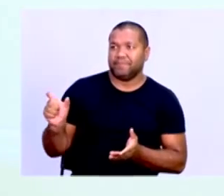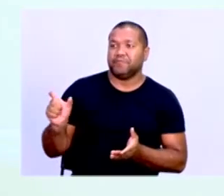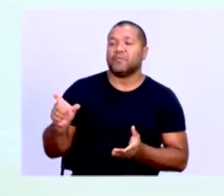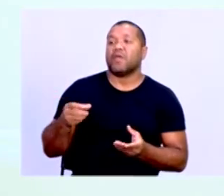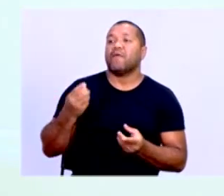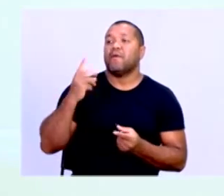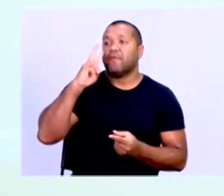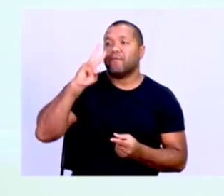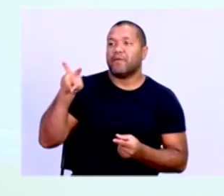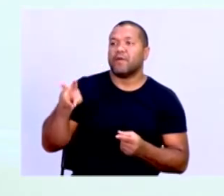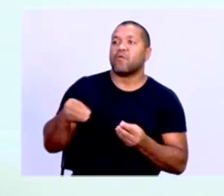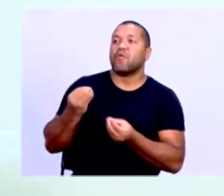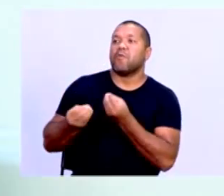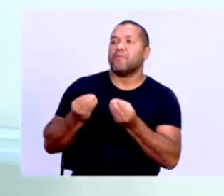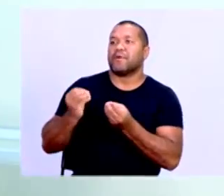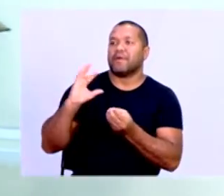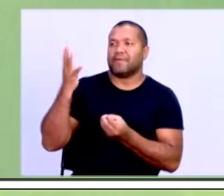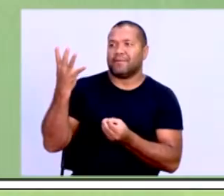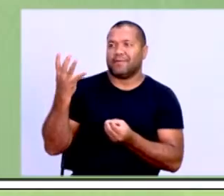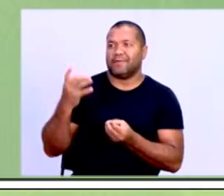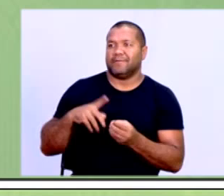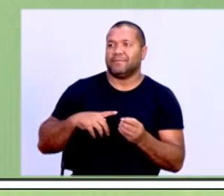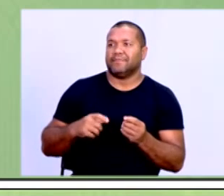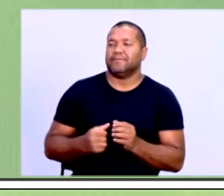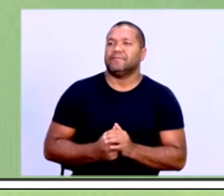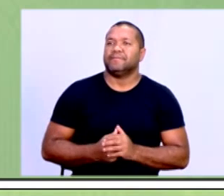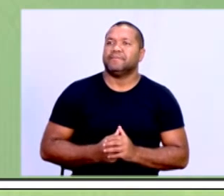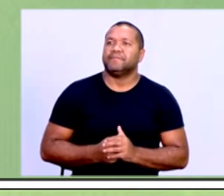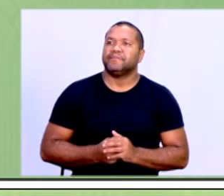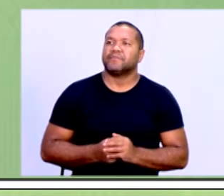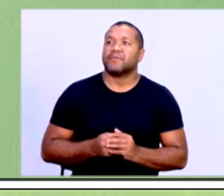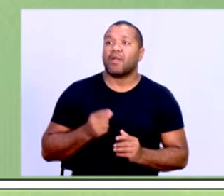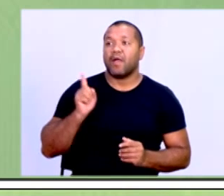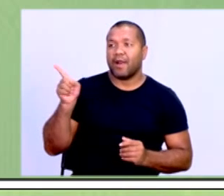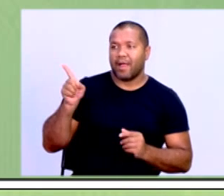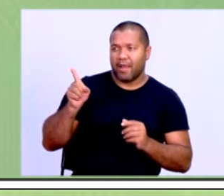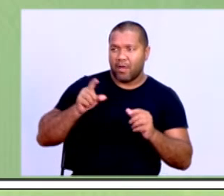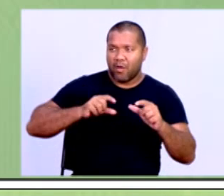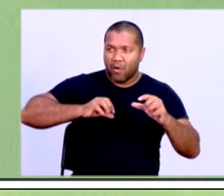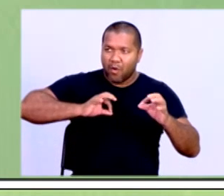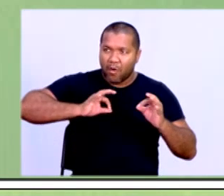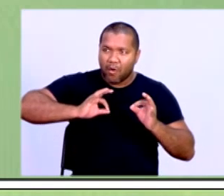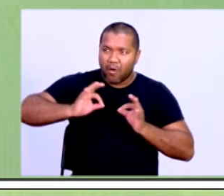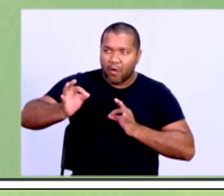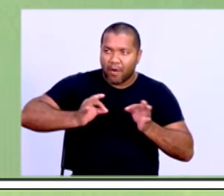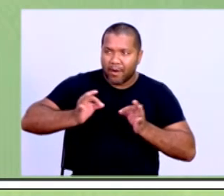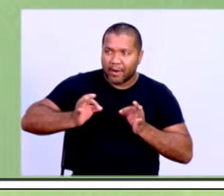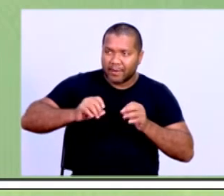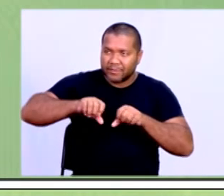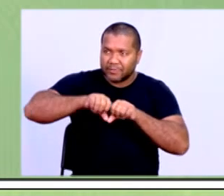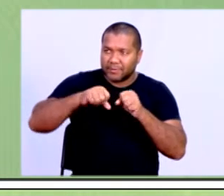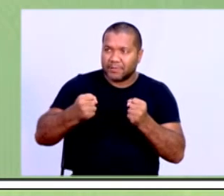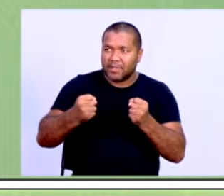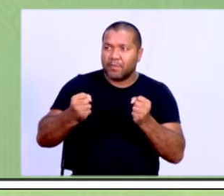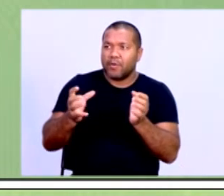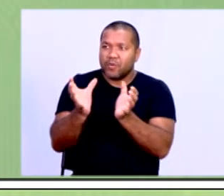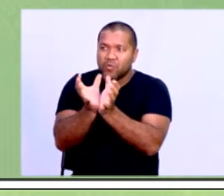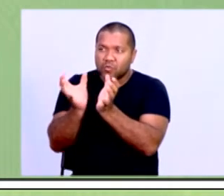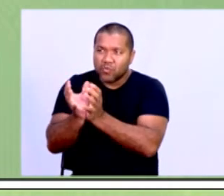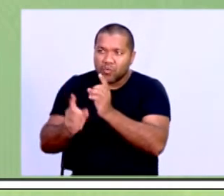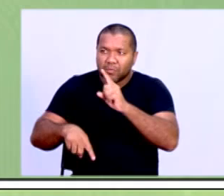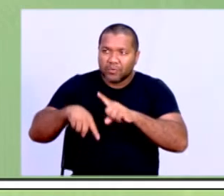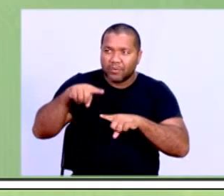objeto funciona nos nossos slides. Então, ela organiza o sistema em uma coleção de